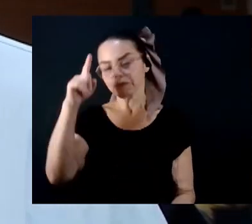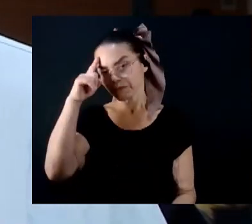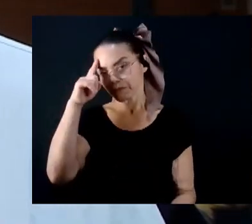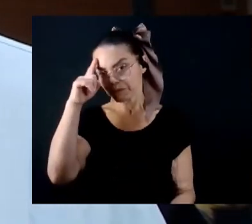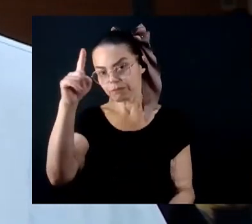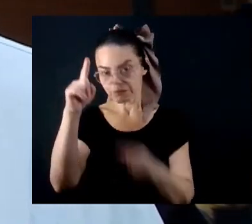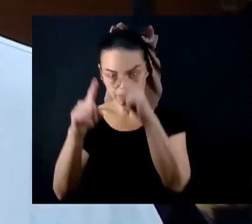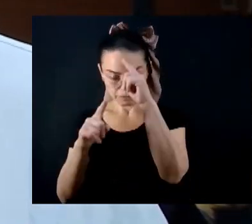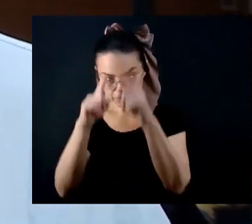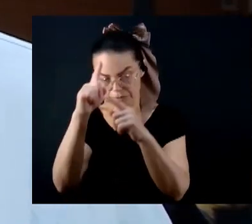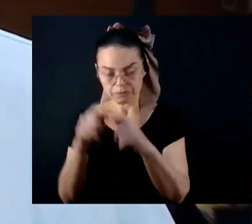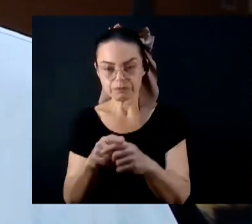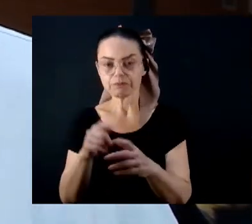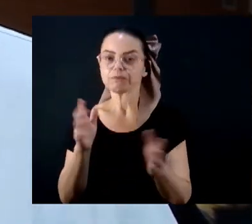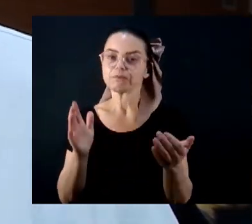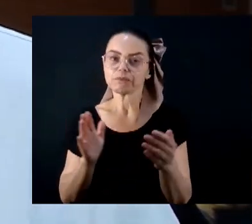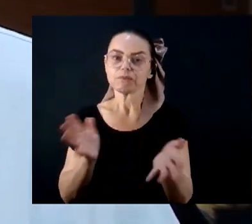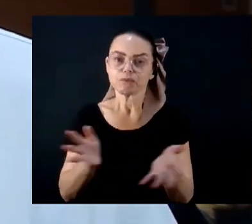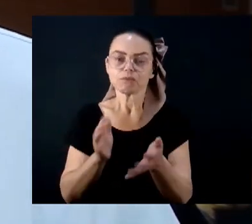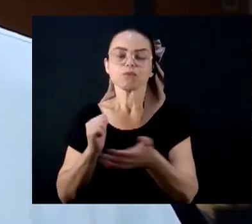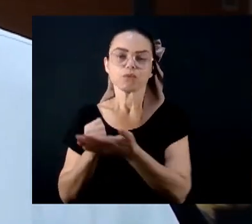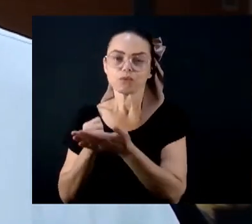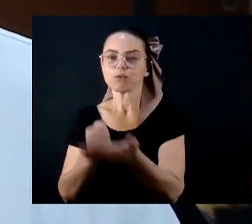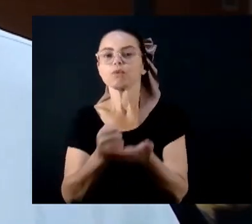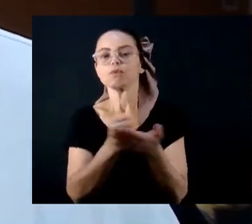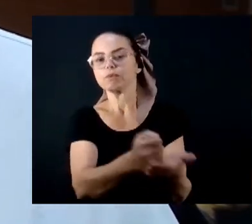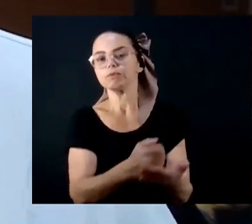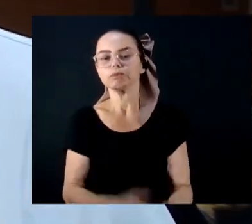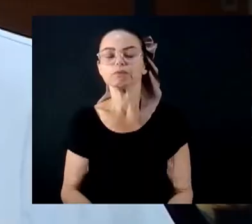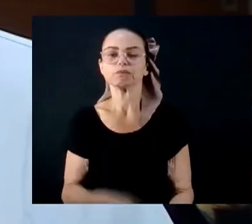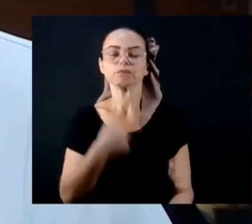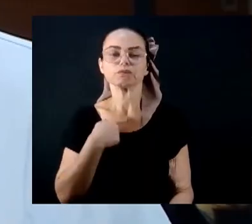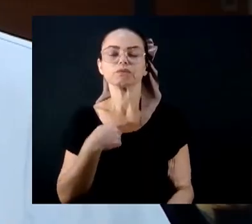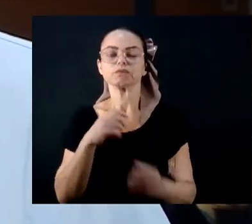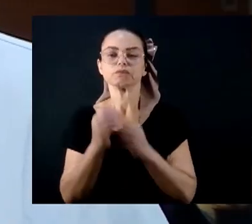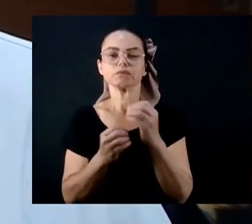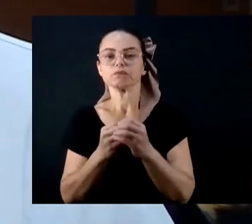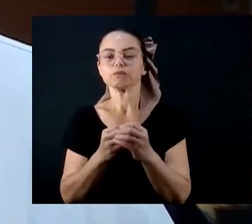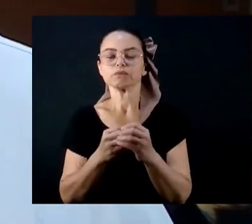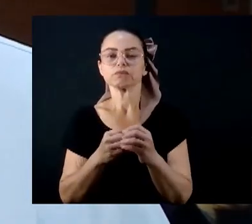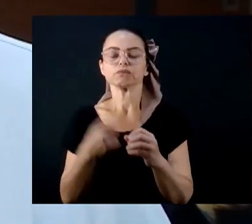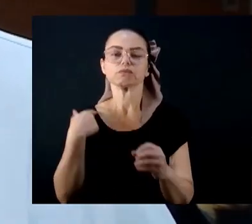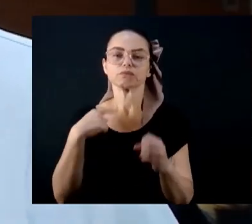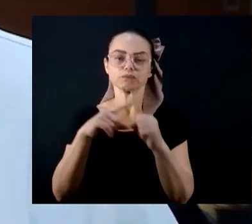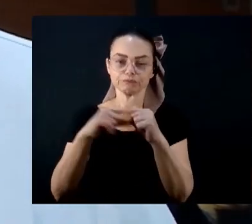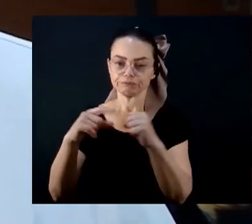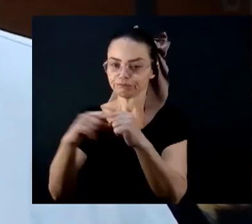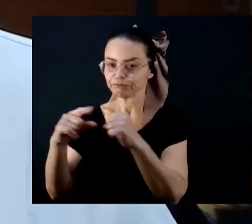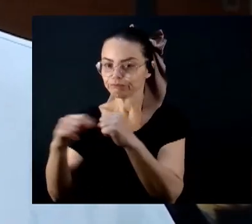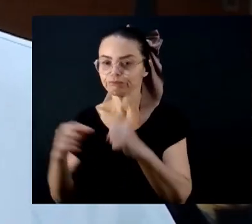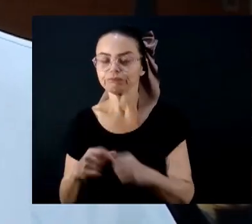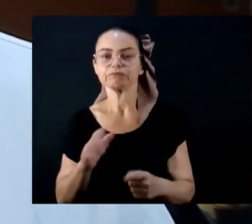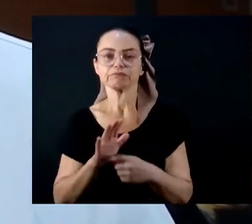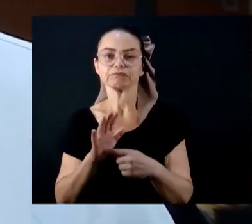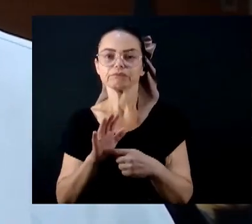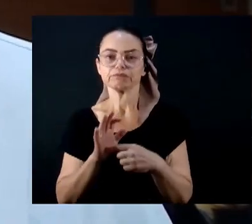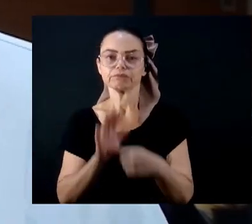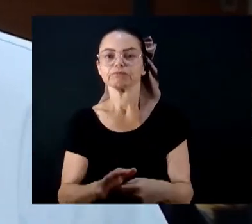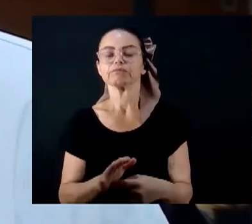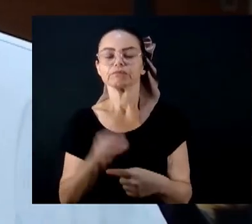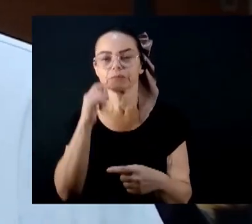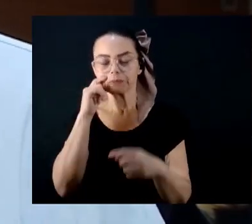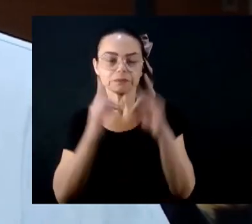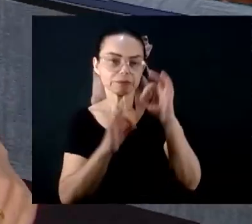foi auxiliando eles para colocar isso em forma de artigos, né? E também auxiliando na elaboração